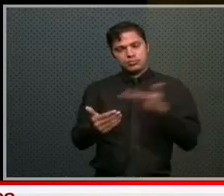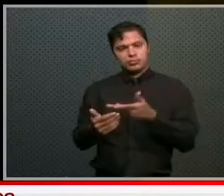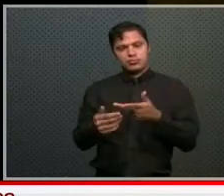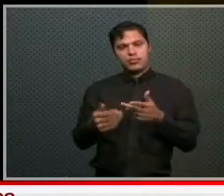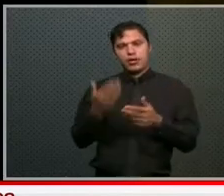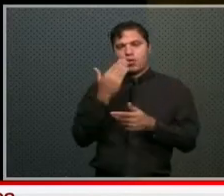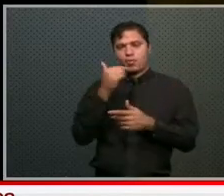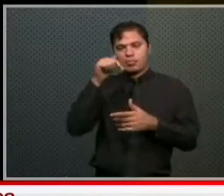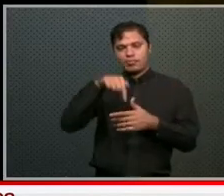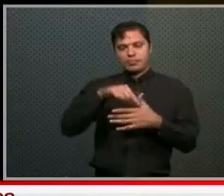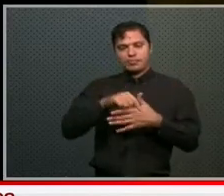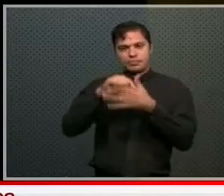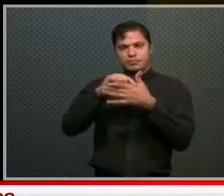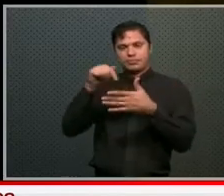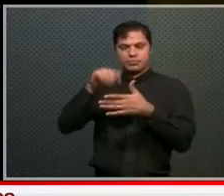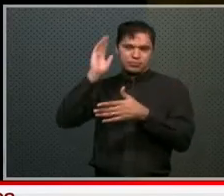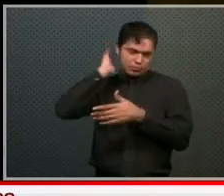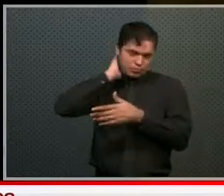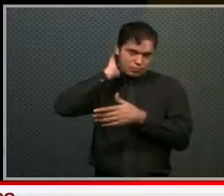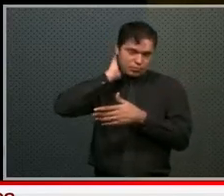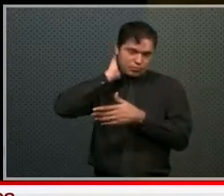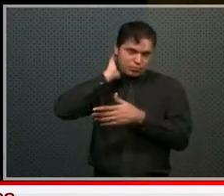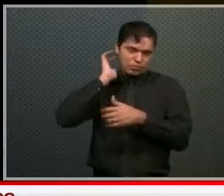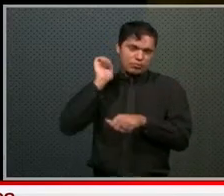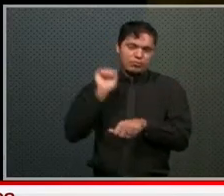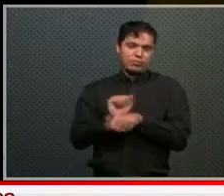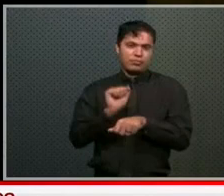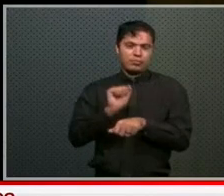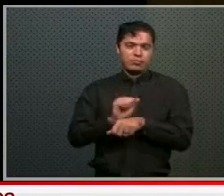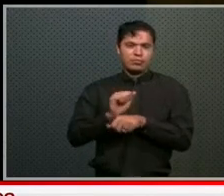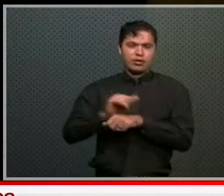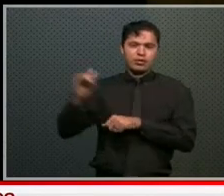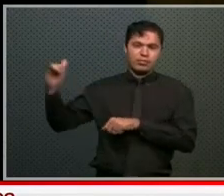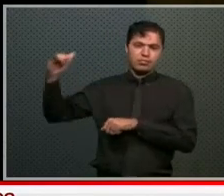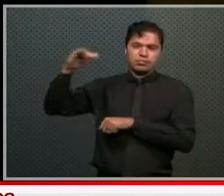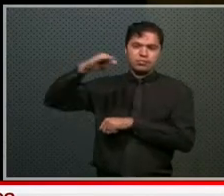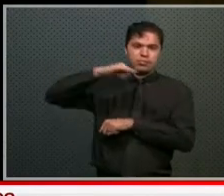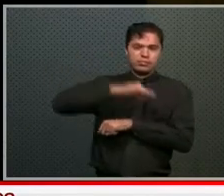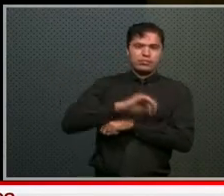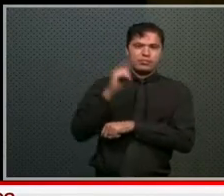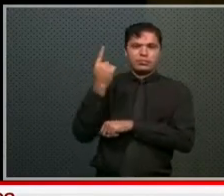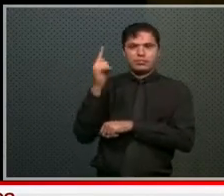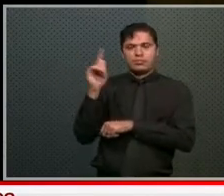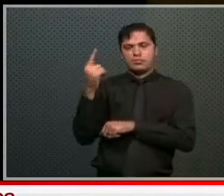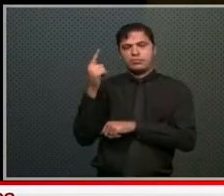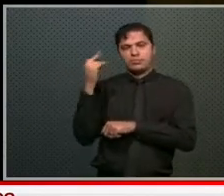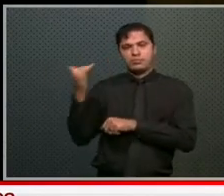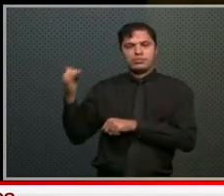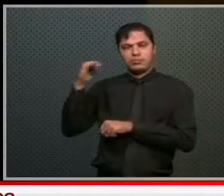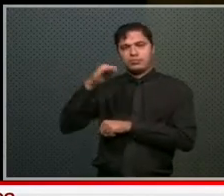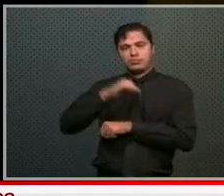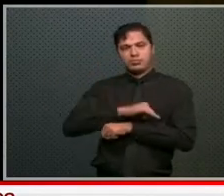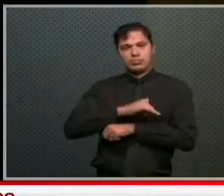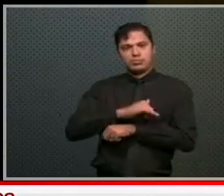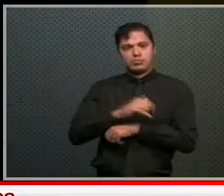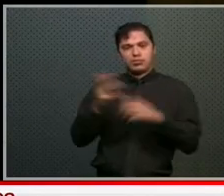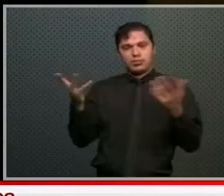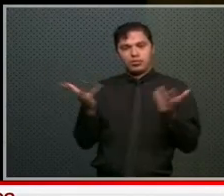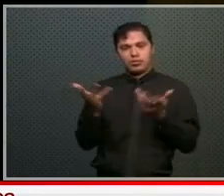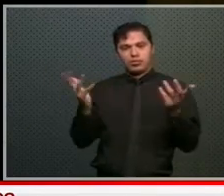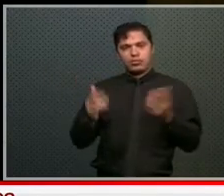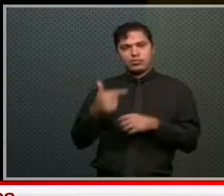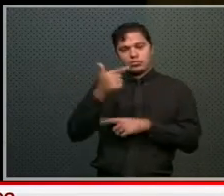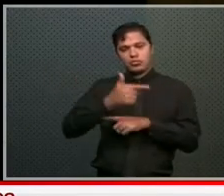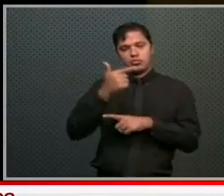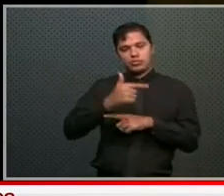de Belém precisava se esperar aviões vindo de Goiás Dutra trazendo carne hoje nós somos o segundo